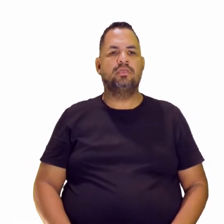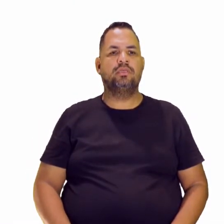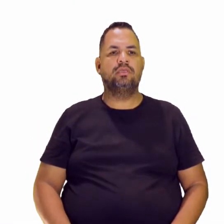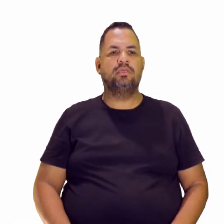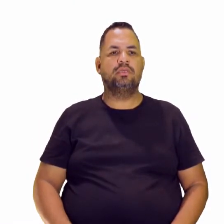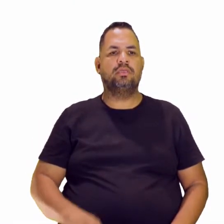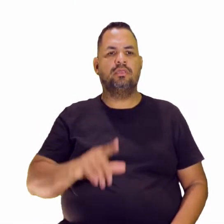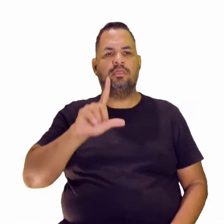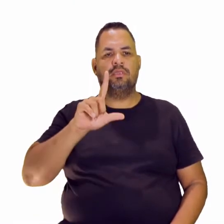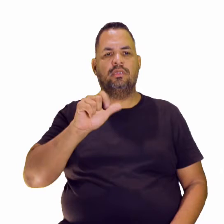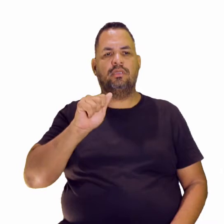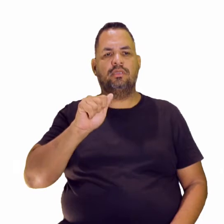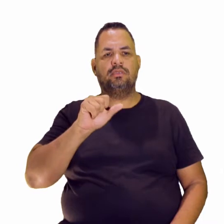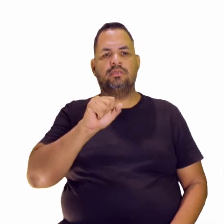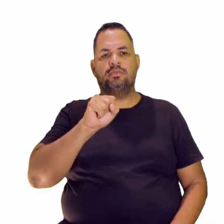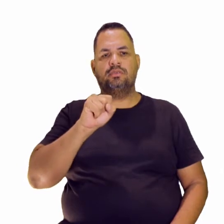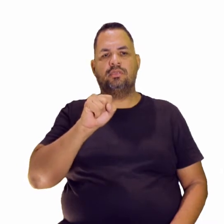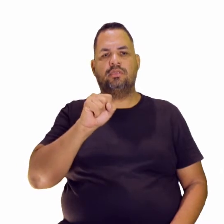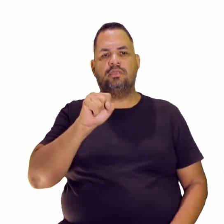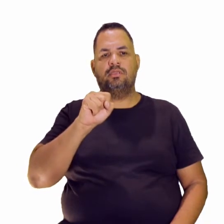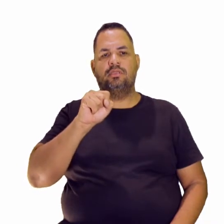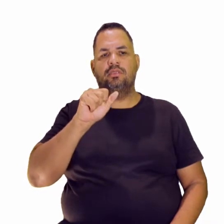Lazar Segal, está aqui ele, tá?